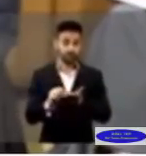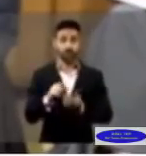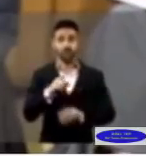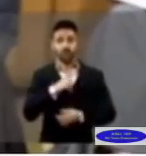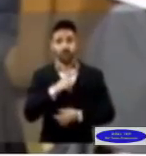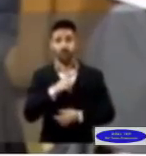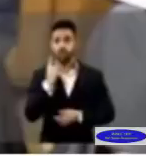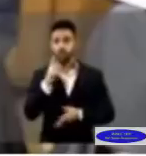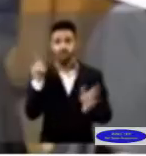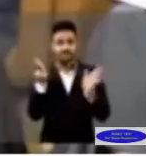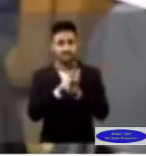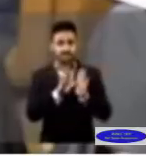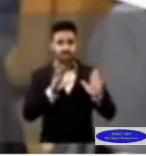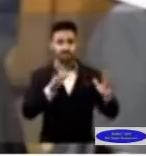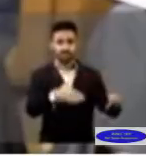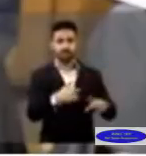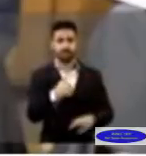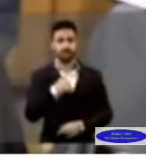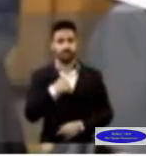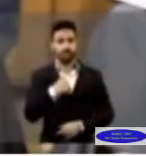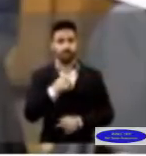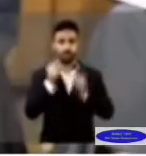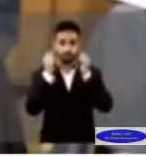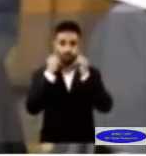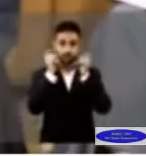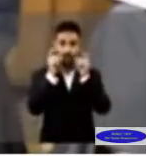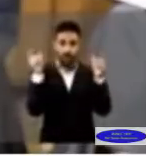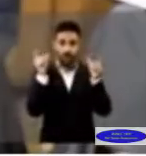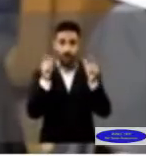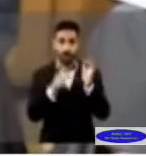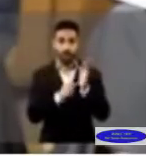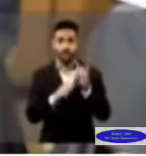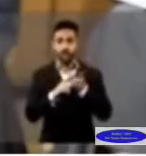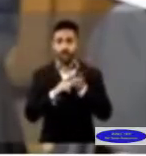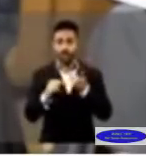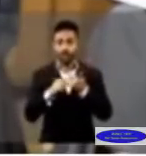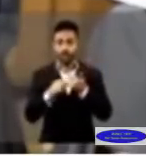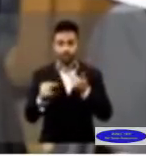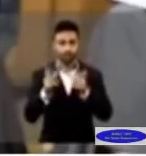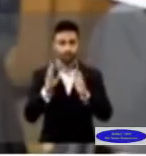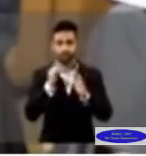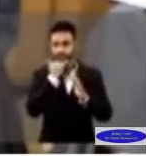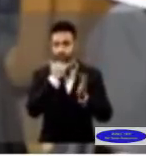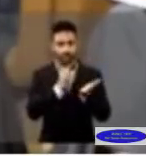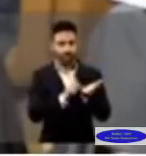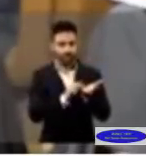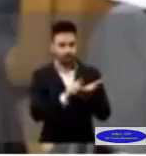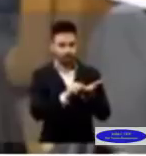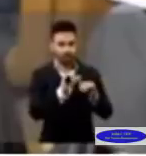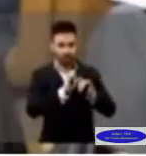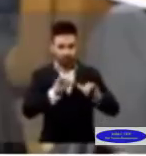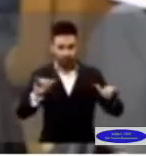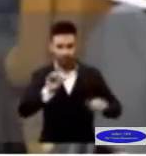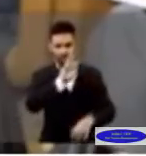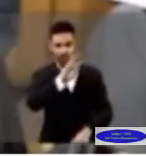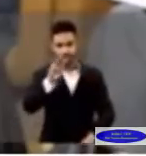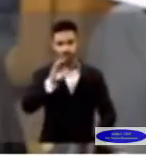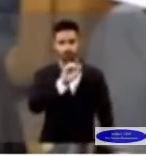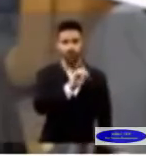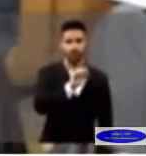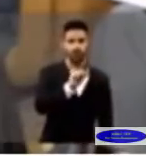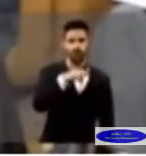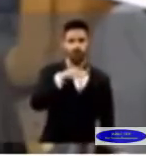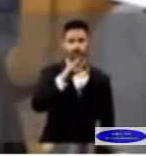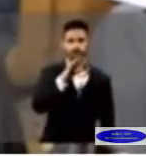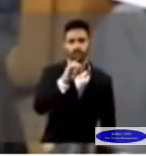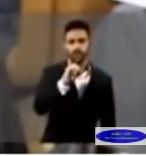procurador da Lava Jato denuncia o mais novo golpe do STF. Pasmem vossas excelências. O